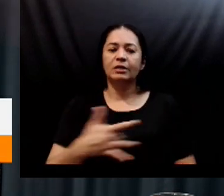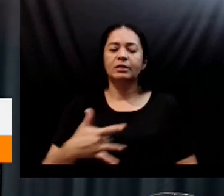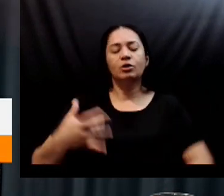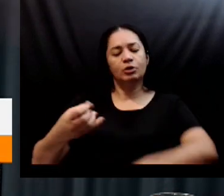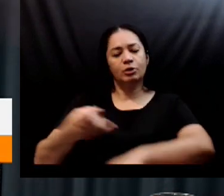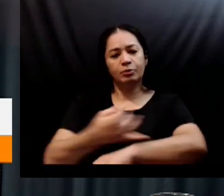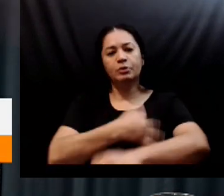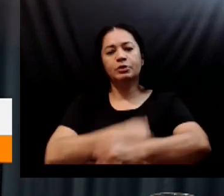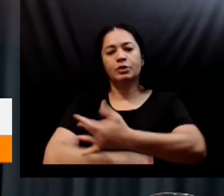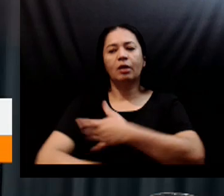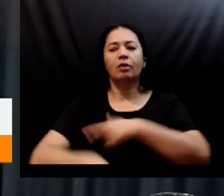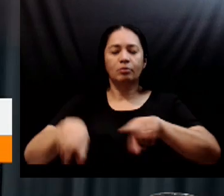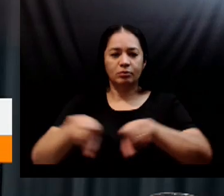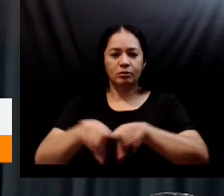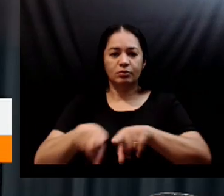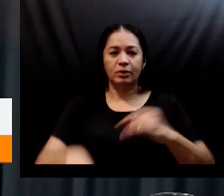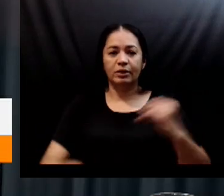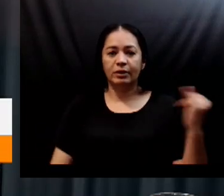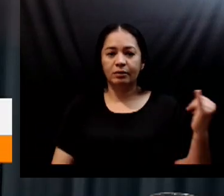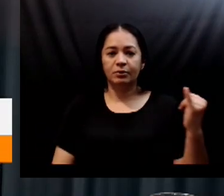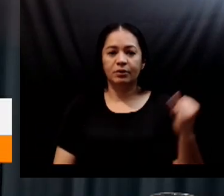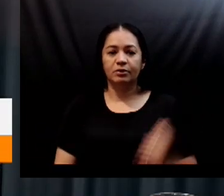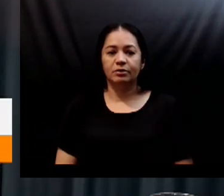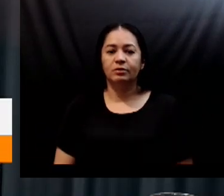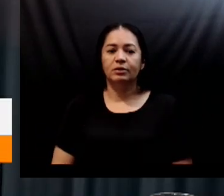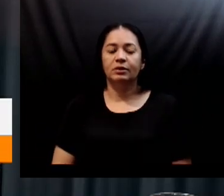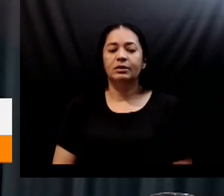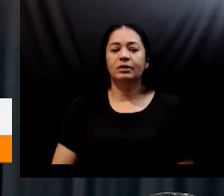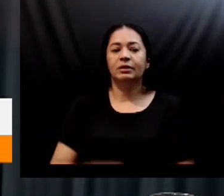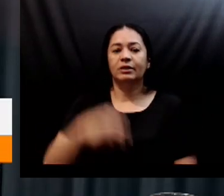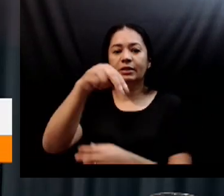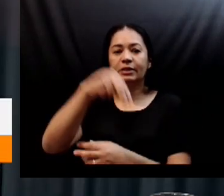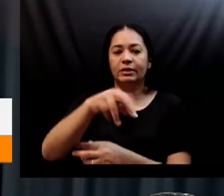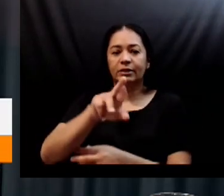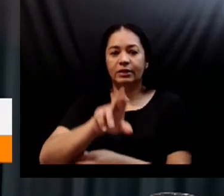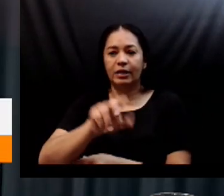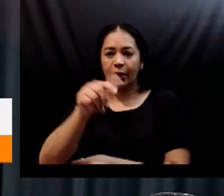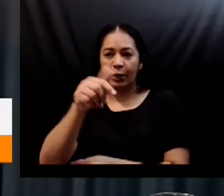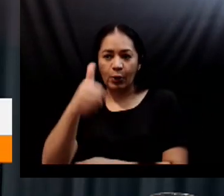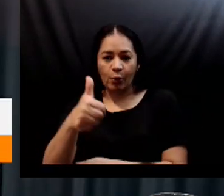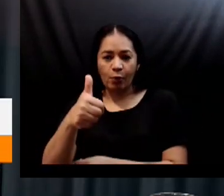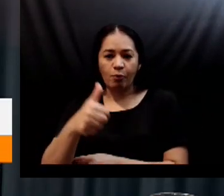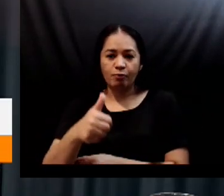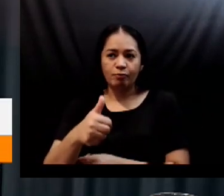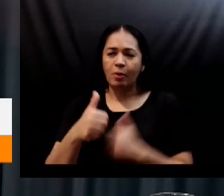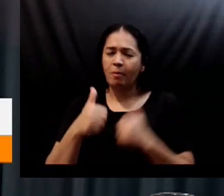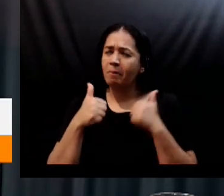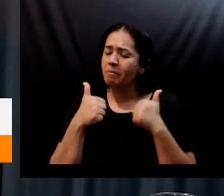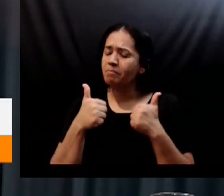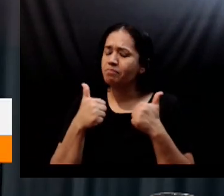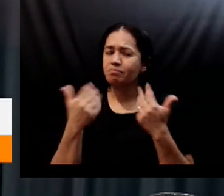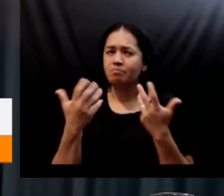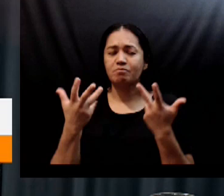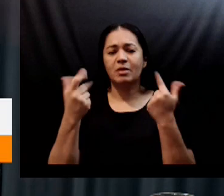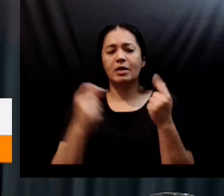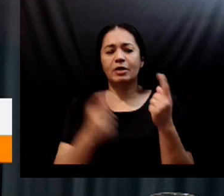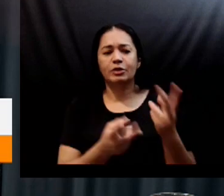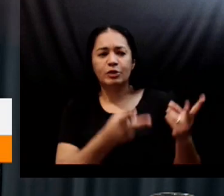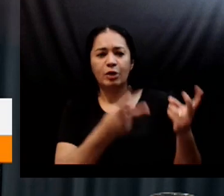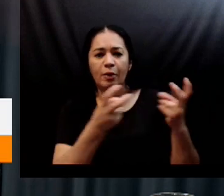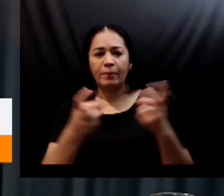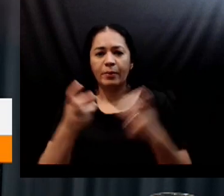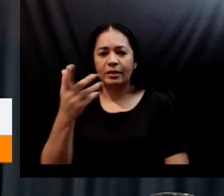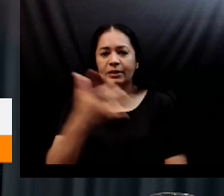essencial. E a NR1 é um avanço muito bom agora, né, Flávia. de Ah, identificar a saúde emocional